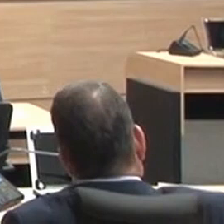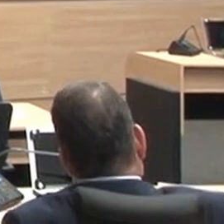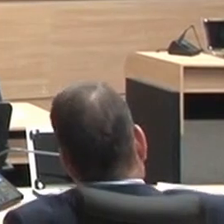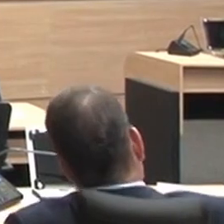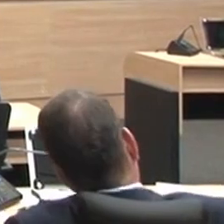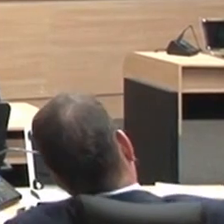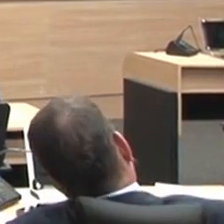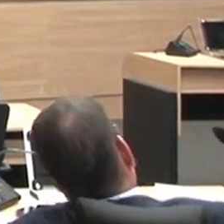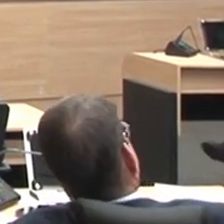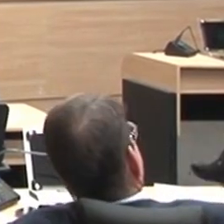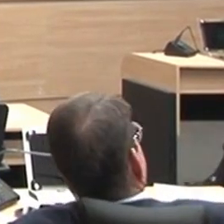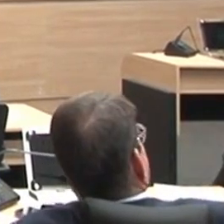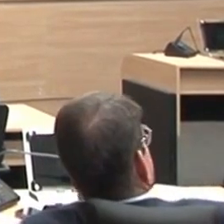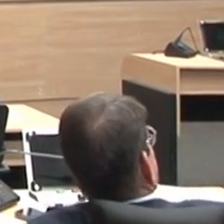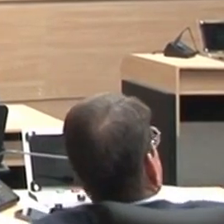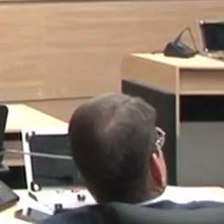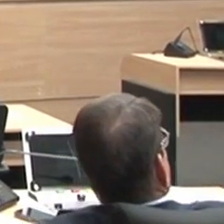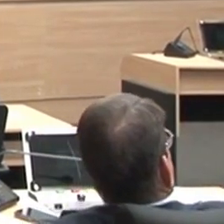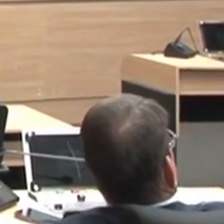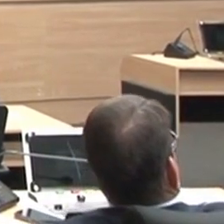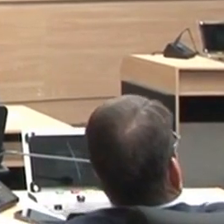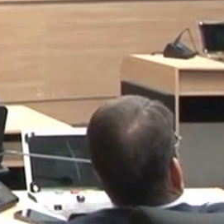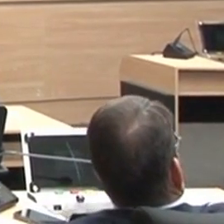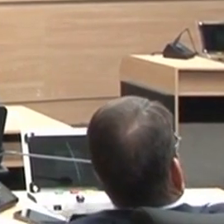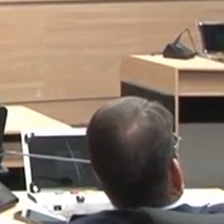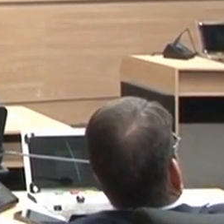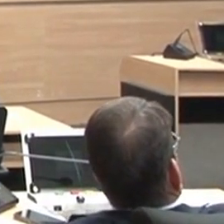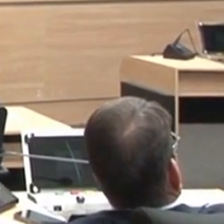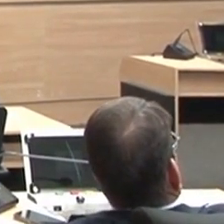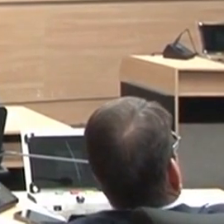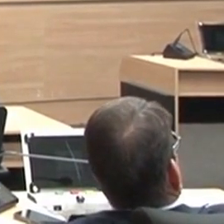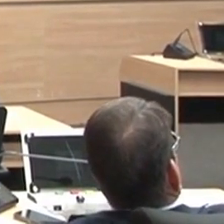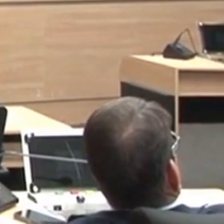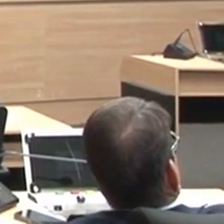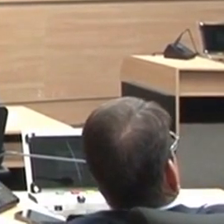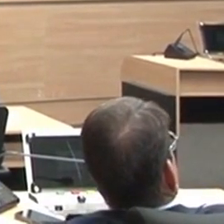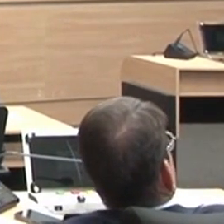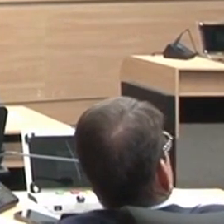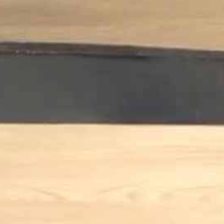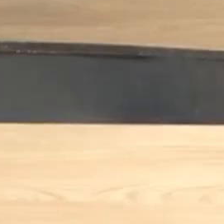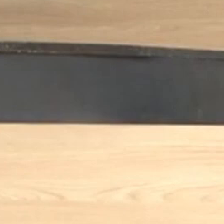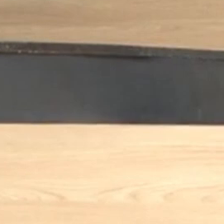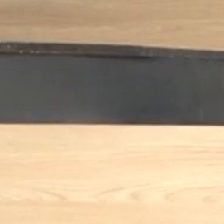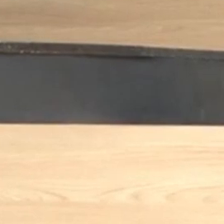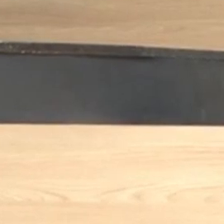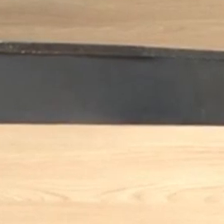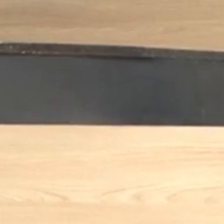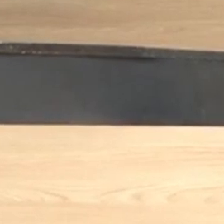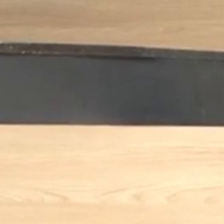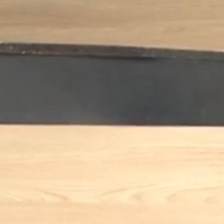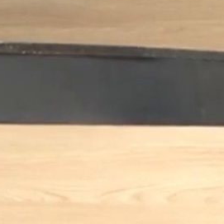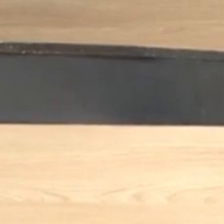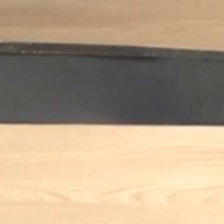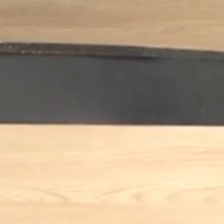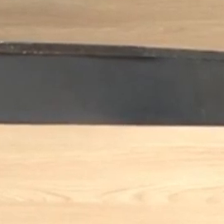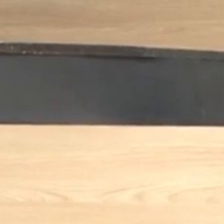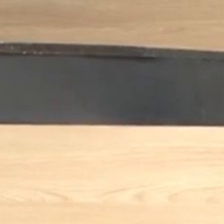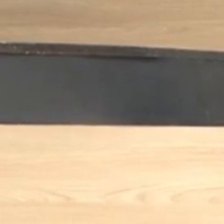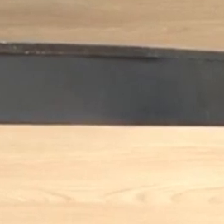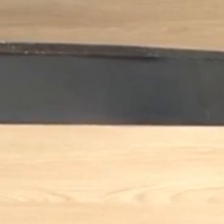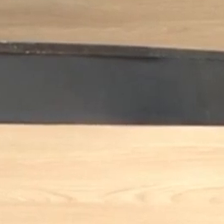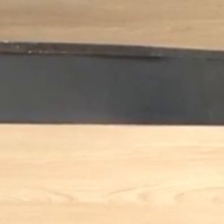foi aprovado pela câmara do Recife o projeto de lei ordinária 32 de 2023 a proposição institui o ano